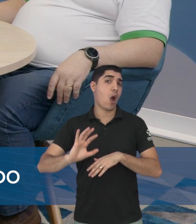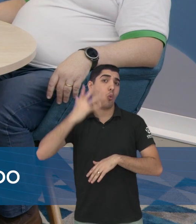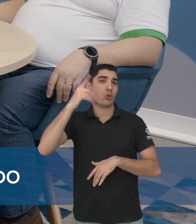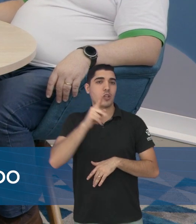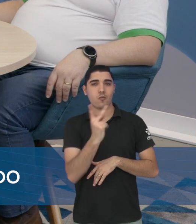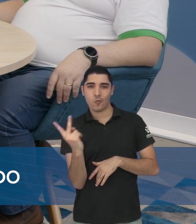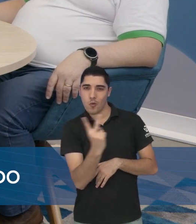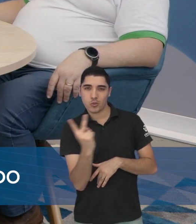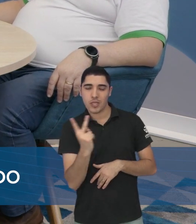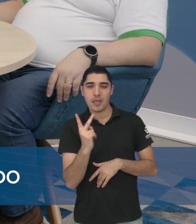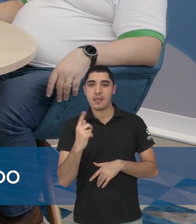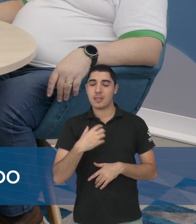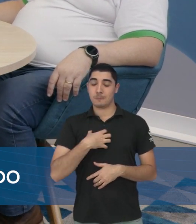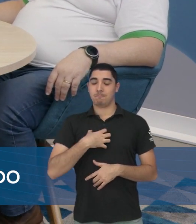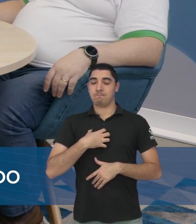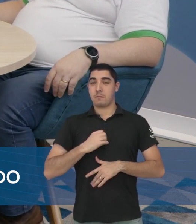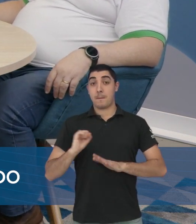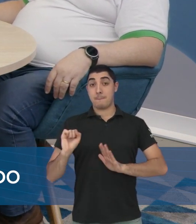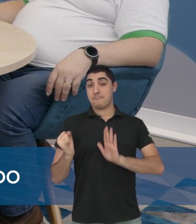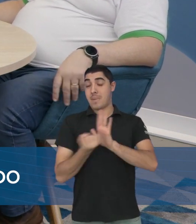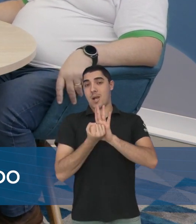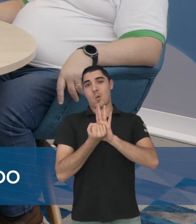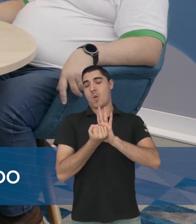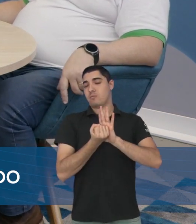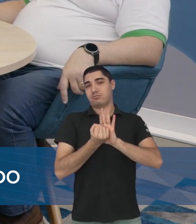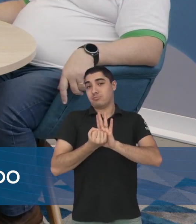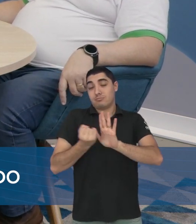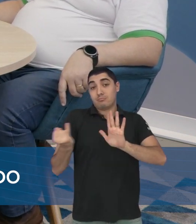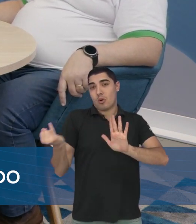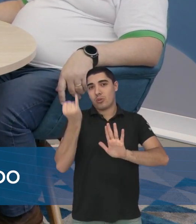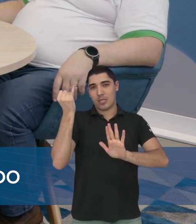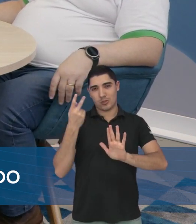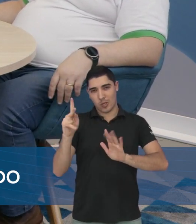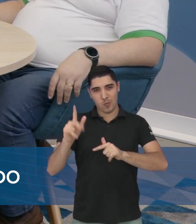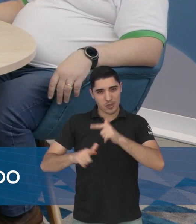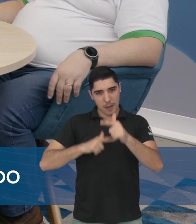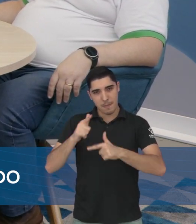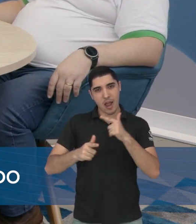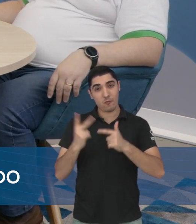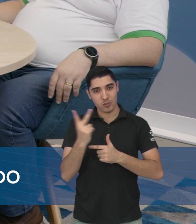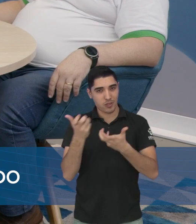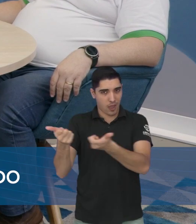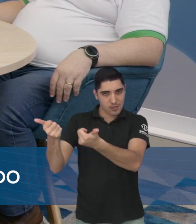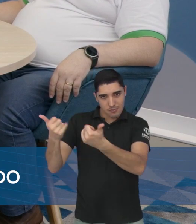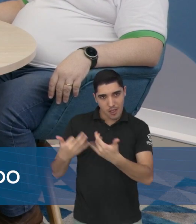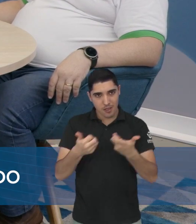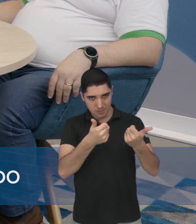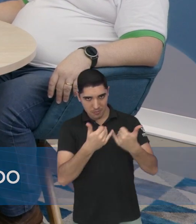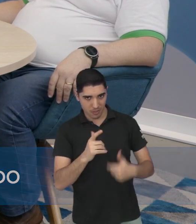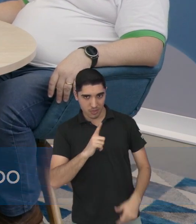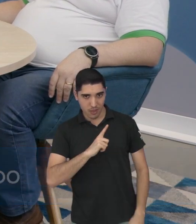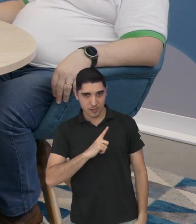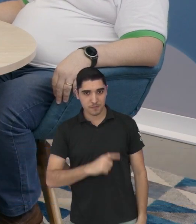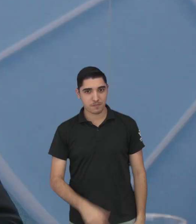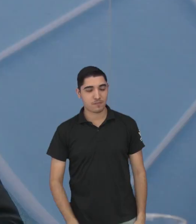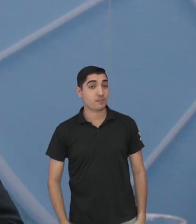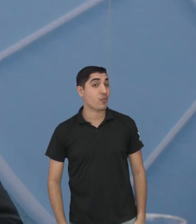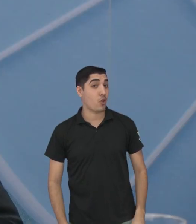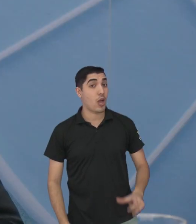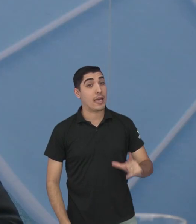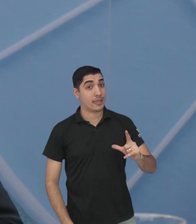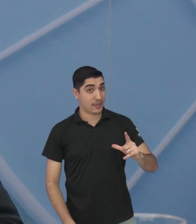marcou vocês nesse tempo todo de trabalho que vocês gostariam de dividir com a gente? Tem